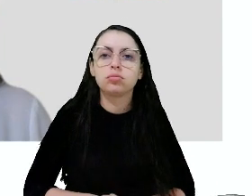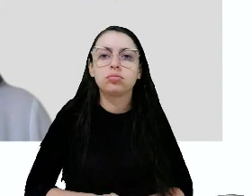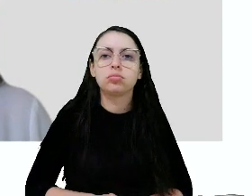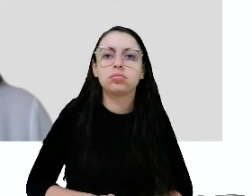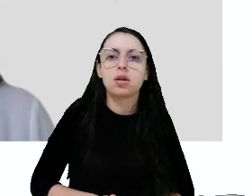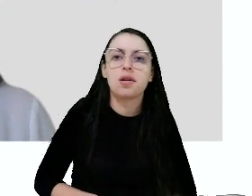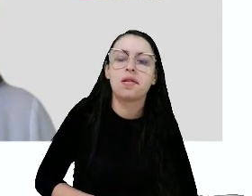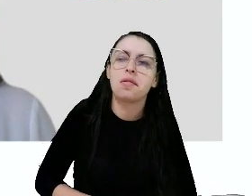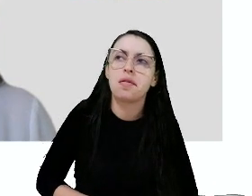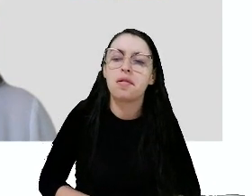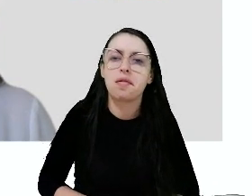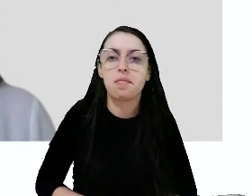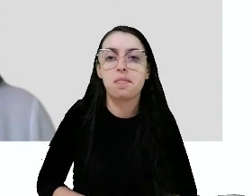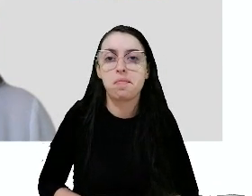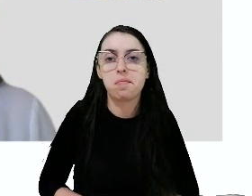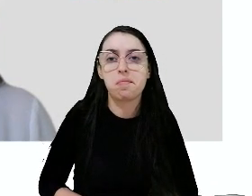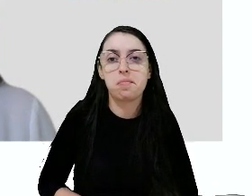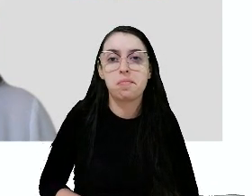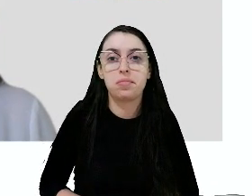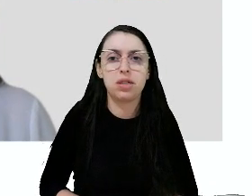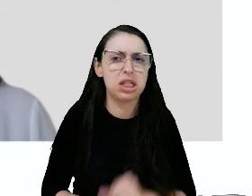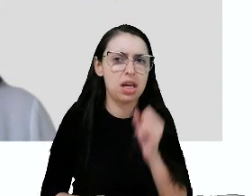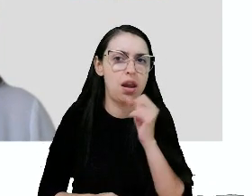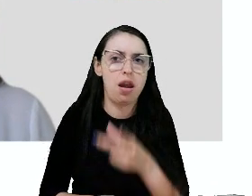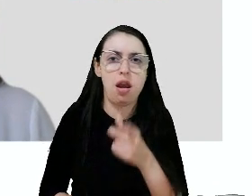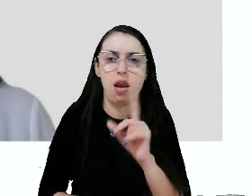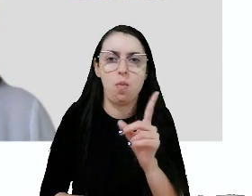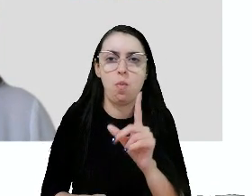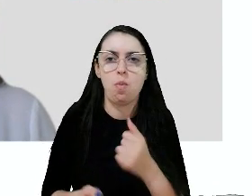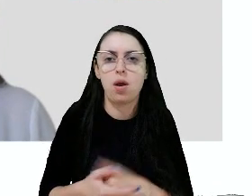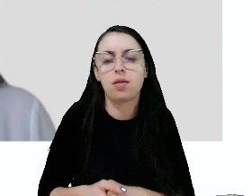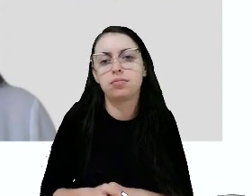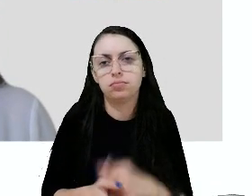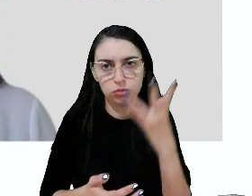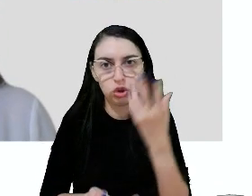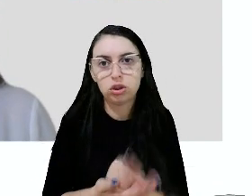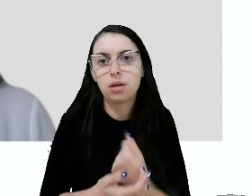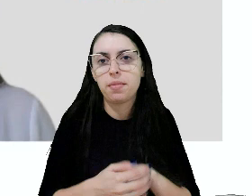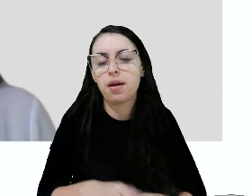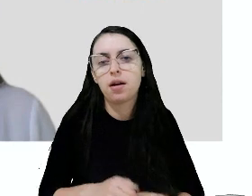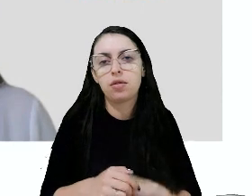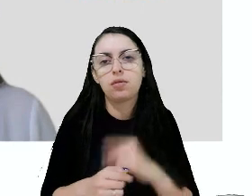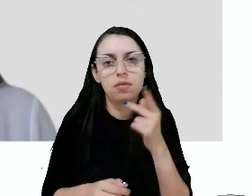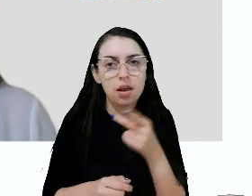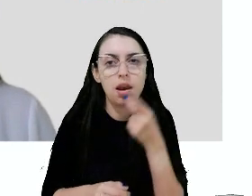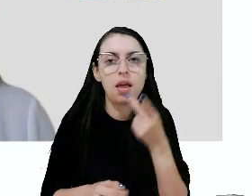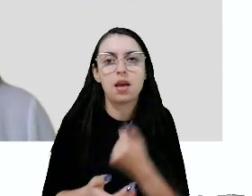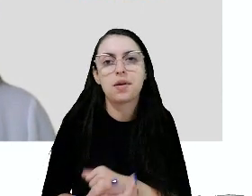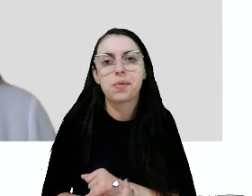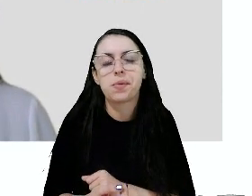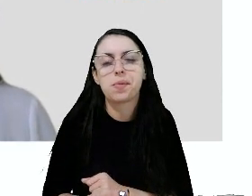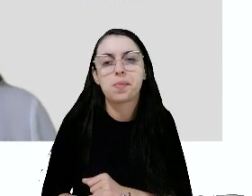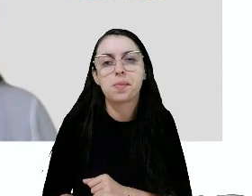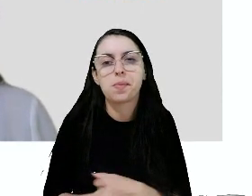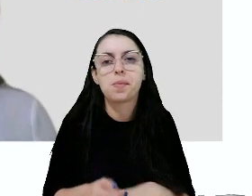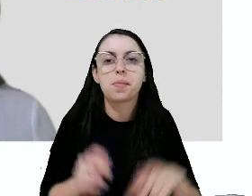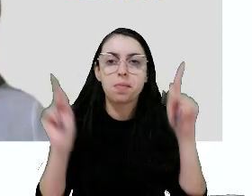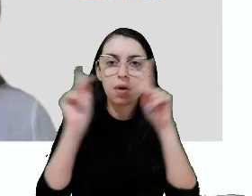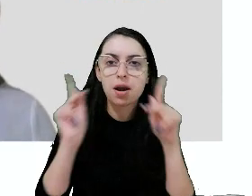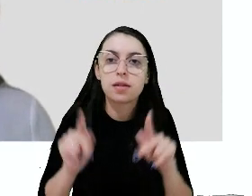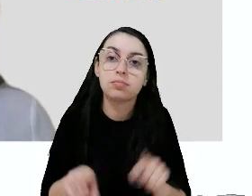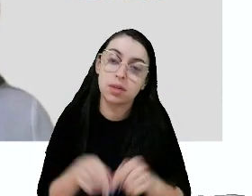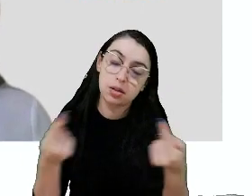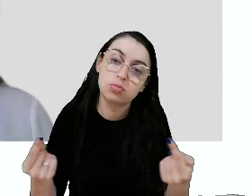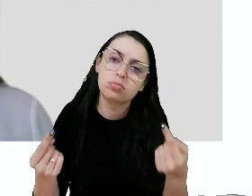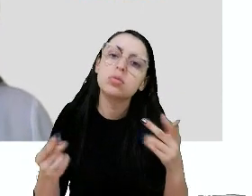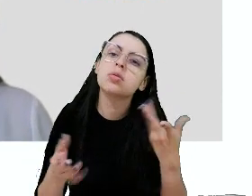quão foi ou mais ou menos velada, não quero fazer uma denúncia, porque podem até me chamar para dizer exatamente em que termos faz, mas o